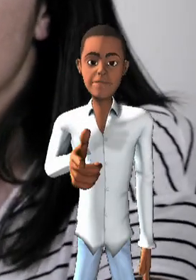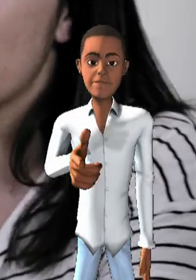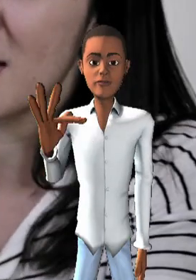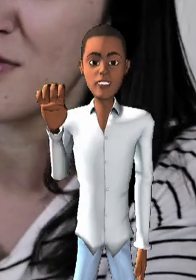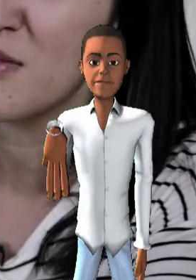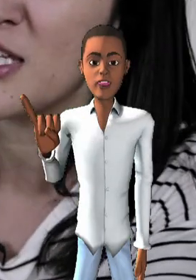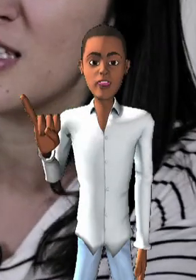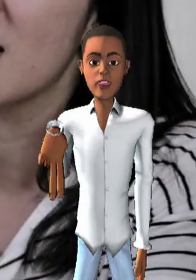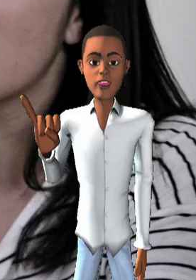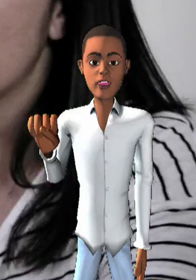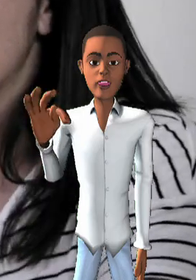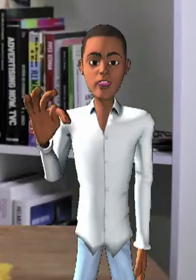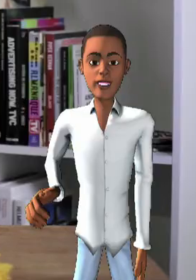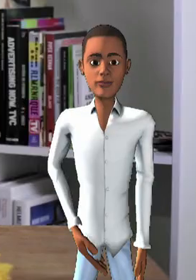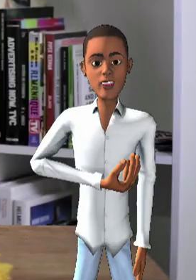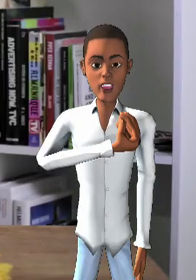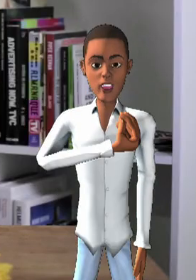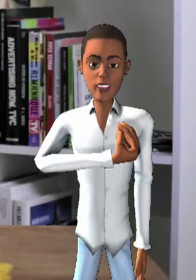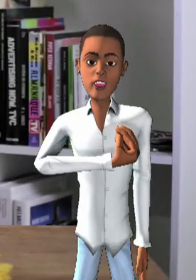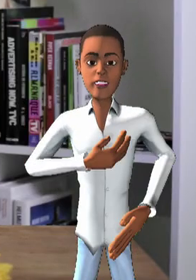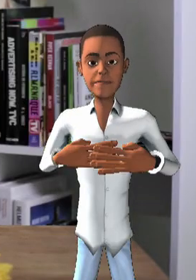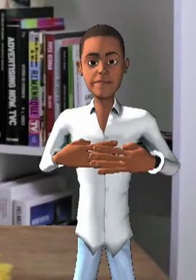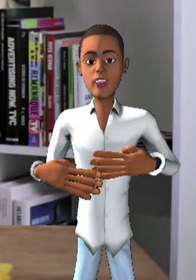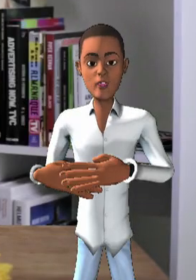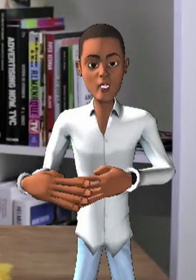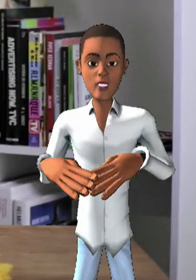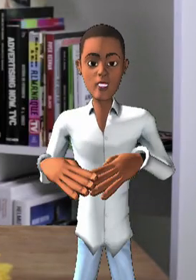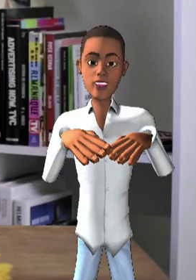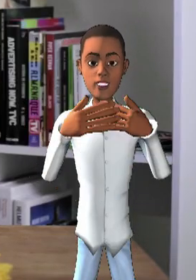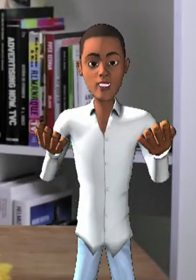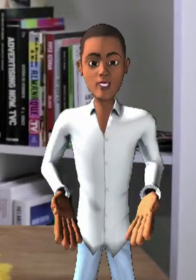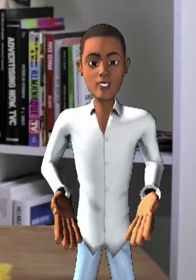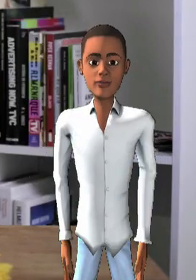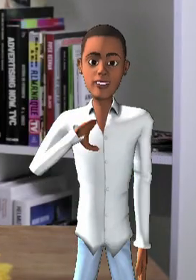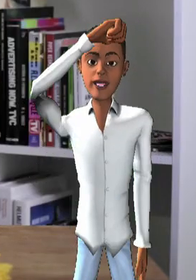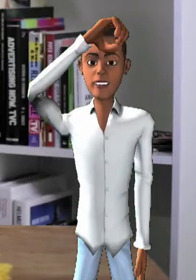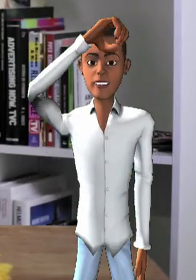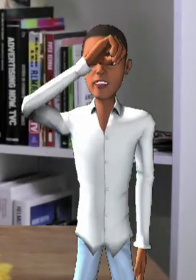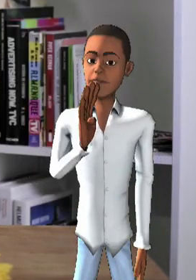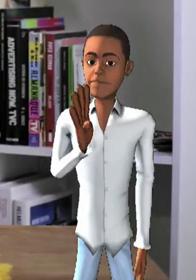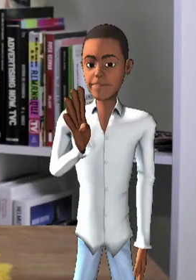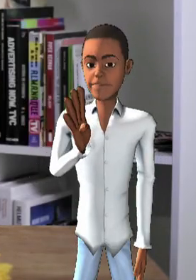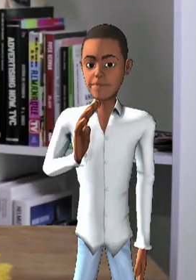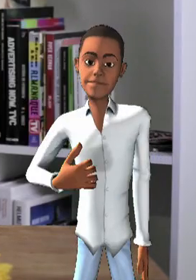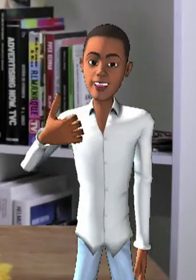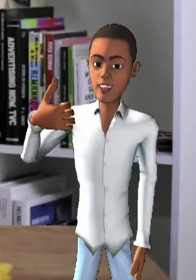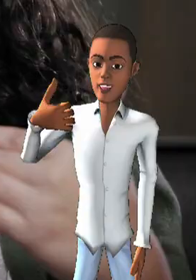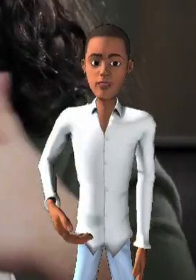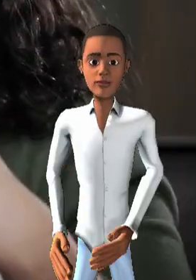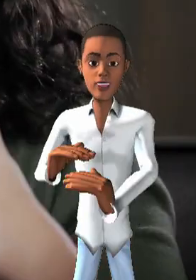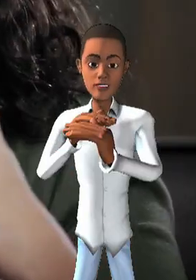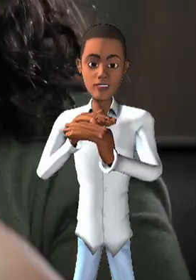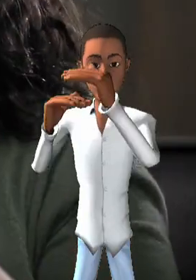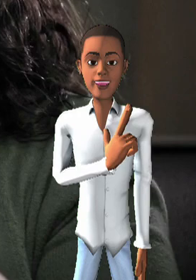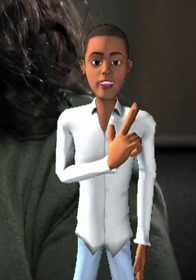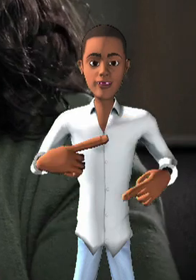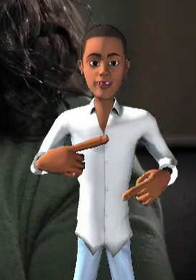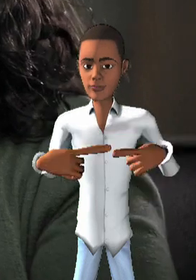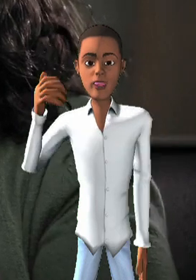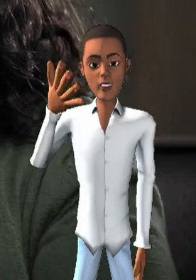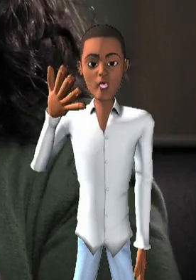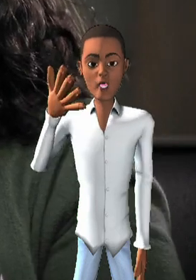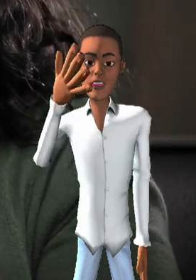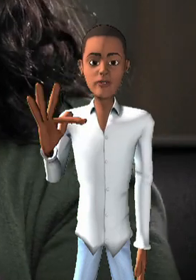Guimarães, publicitária e fundadora do coletivo 65/10. Conhecimento do que das coisas que você faz, você vai melhorando. Isso também é uma das